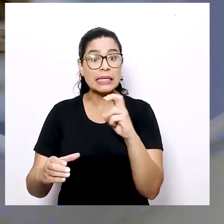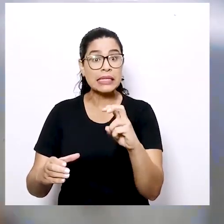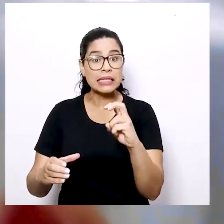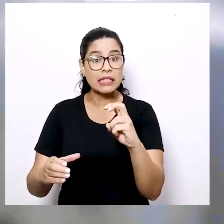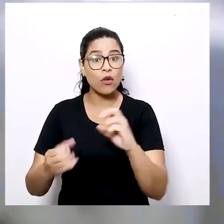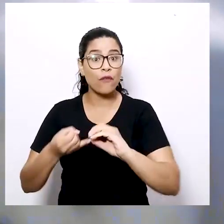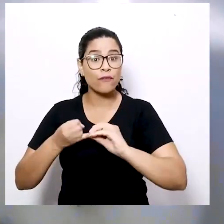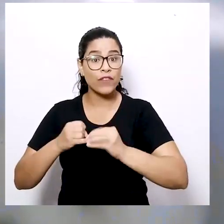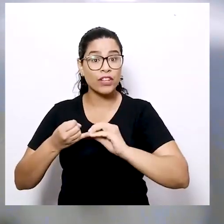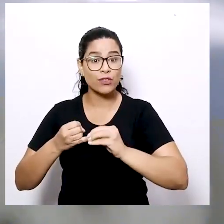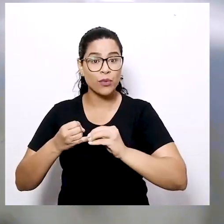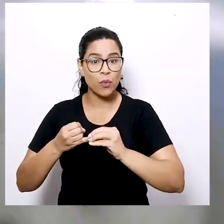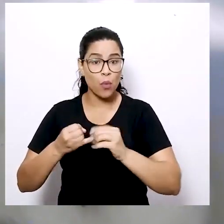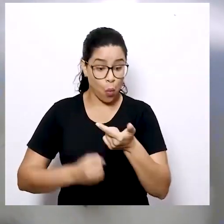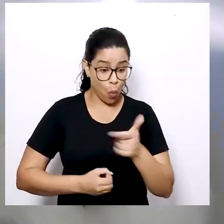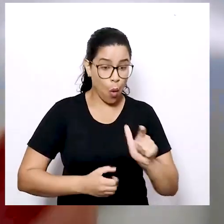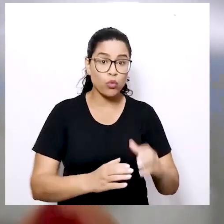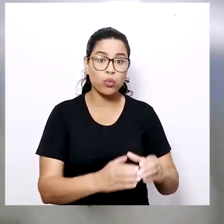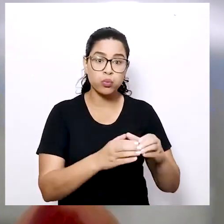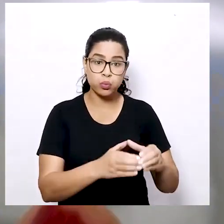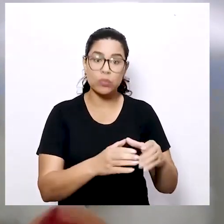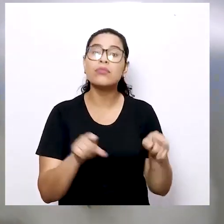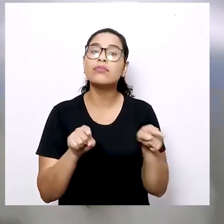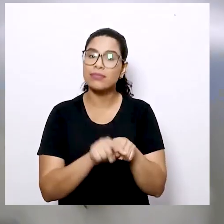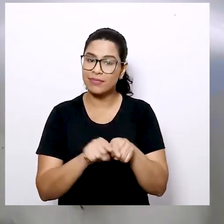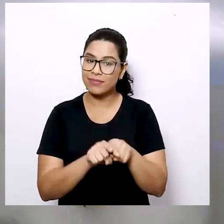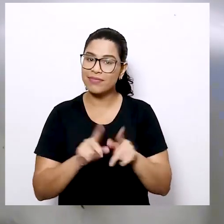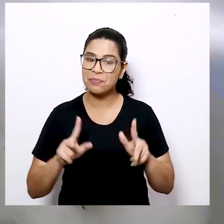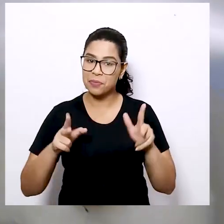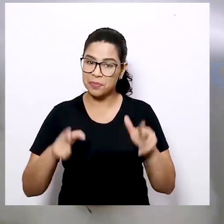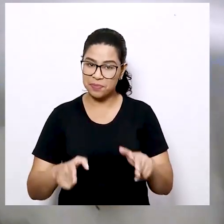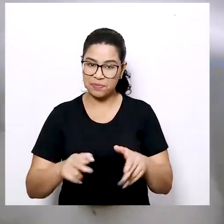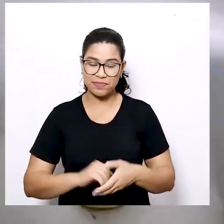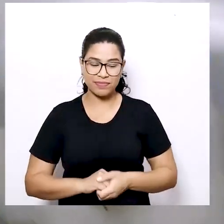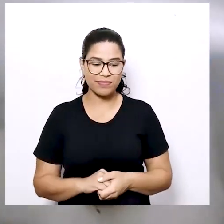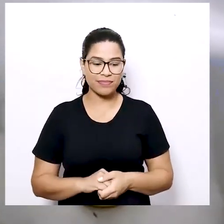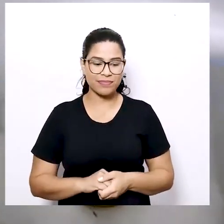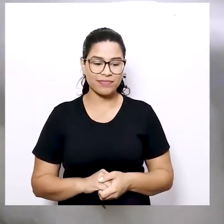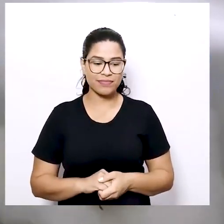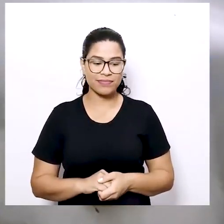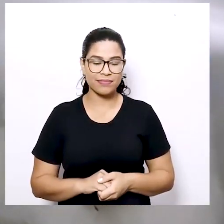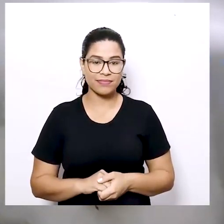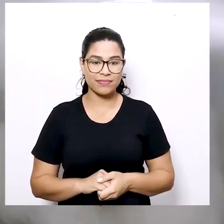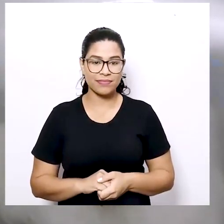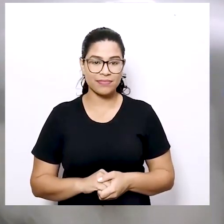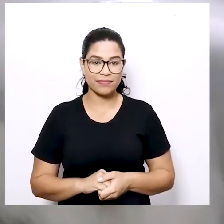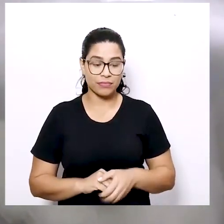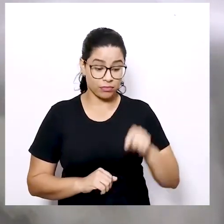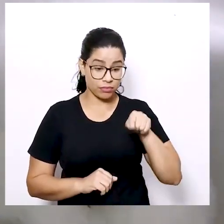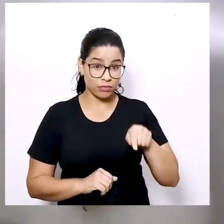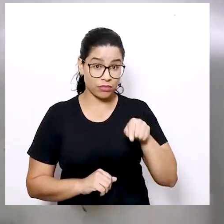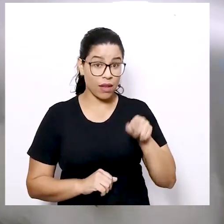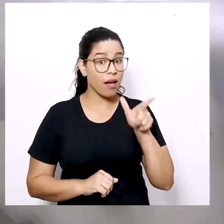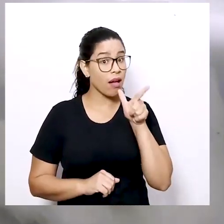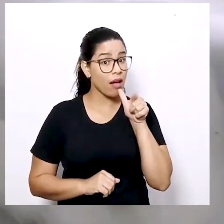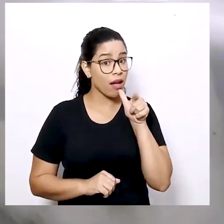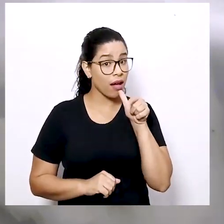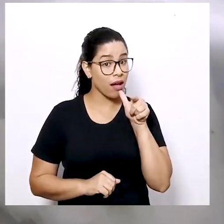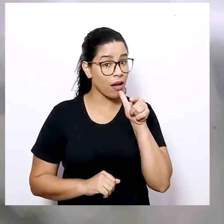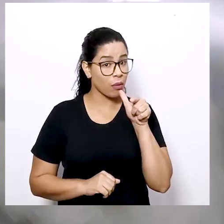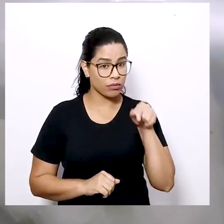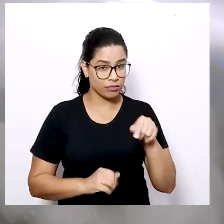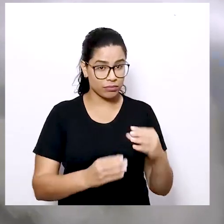feijão. No outro, também. Num dos potes, a gente vai colocar água, vai